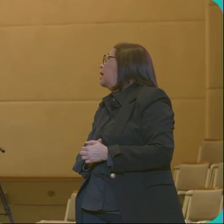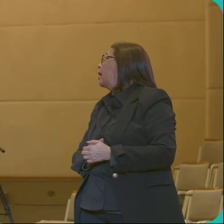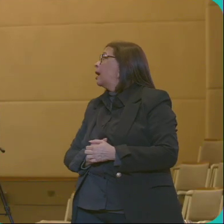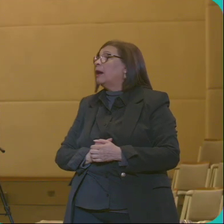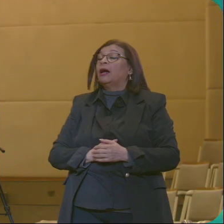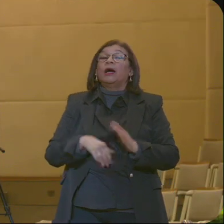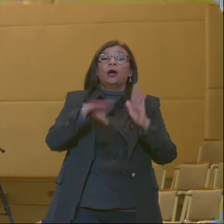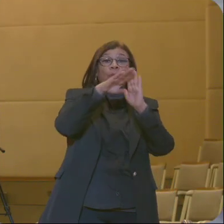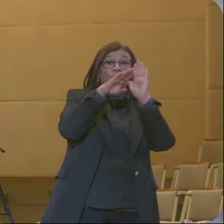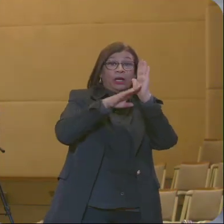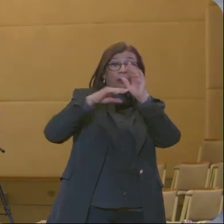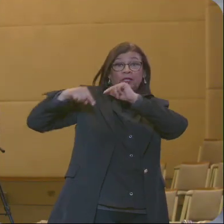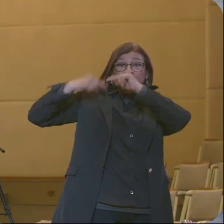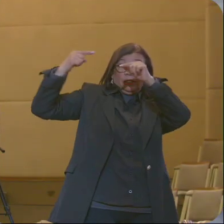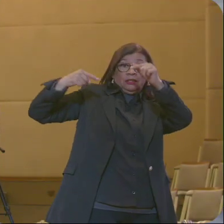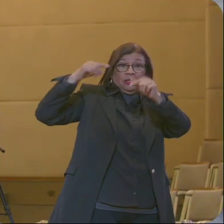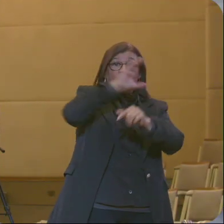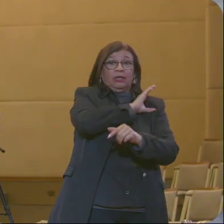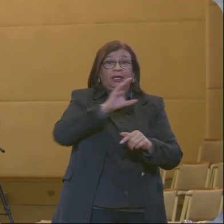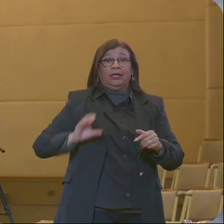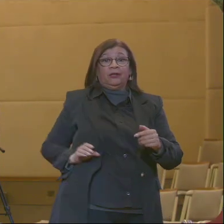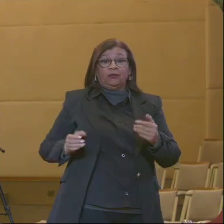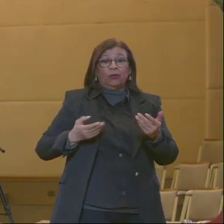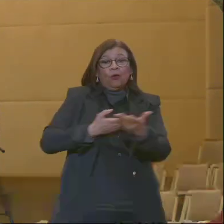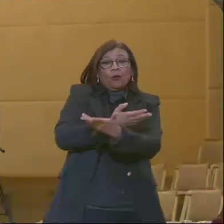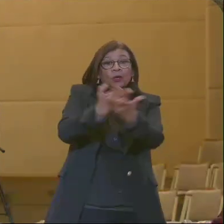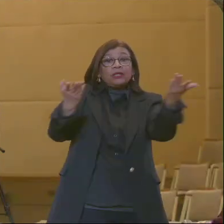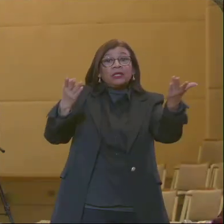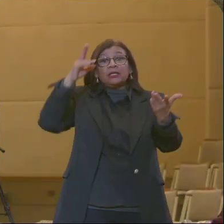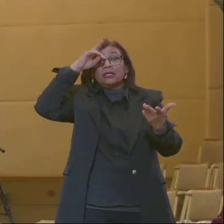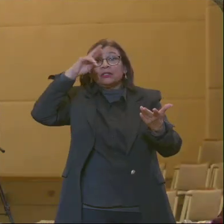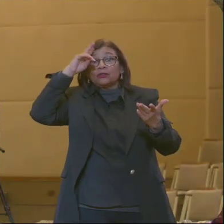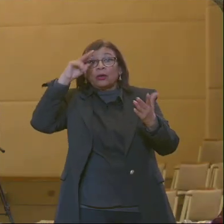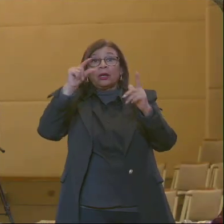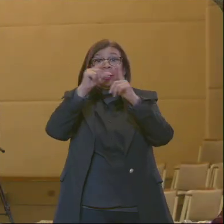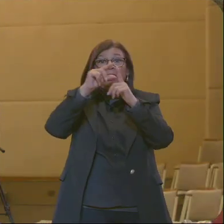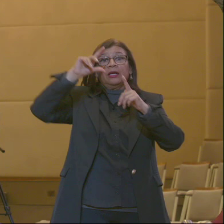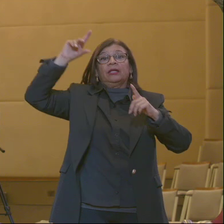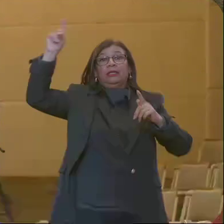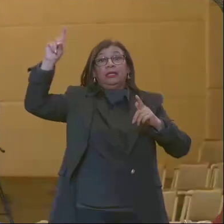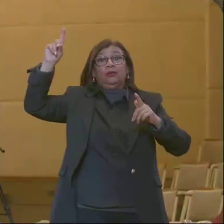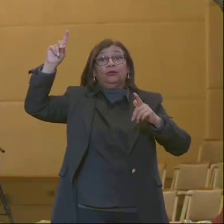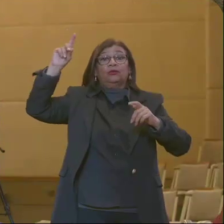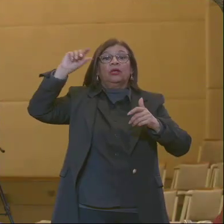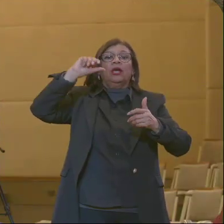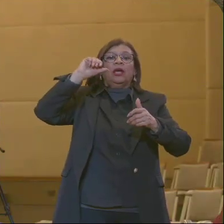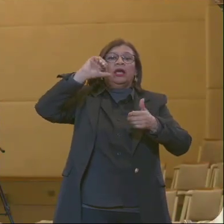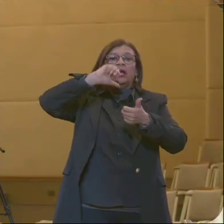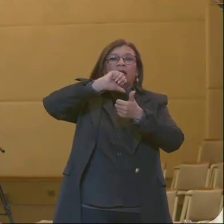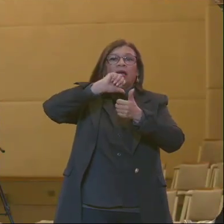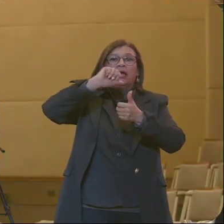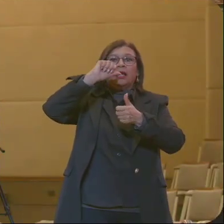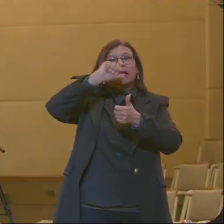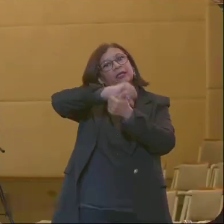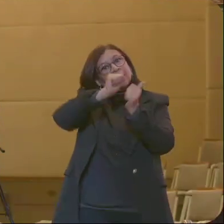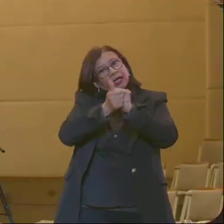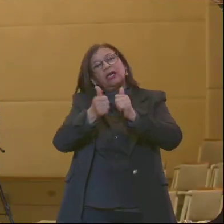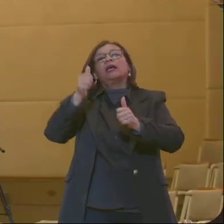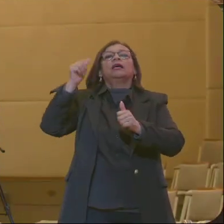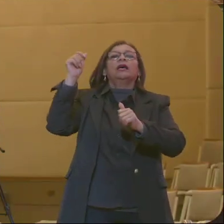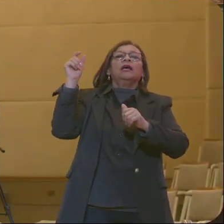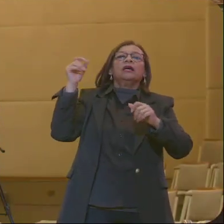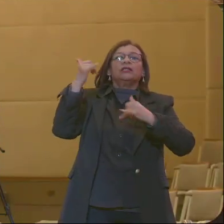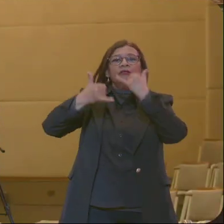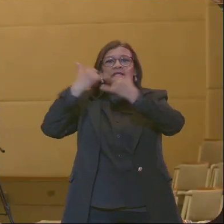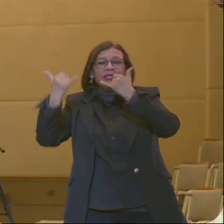O programa Geração para Cristo compartilha as histórias da Bíblia com técnicas criativas e pensadas